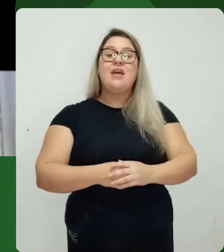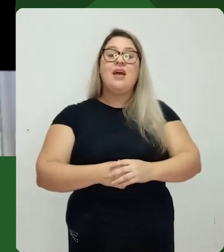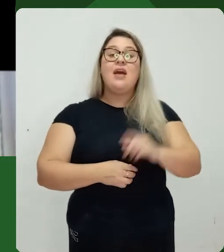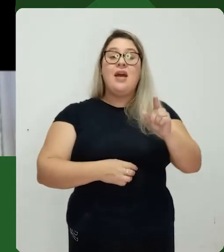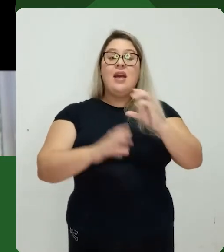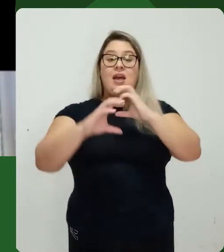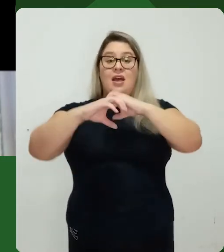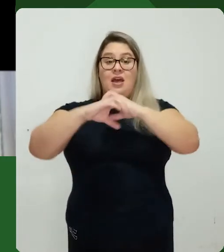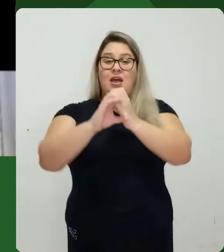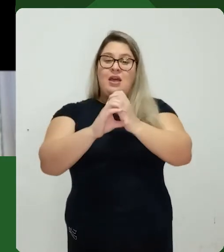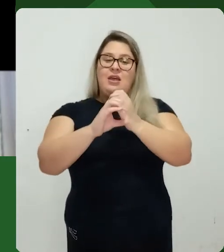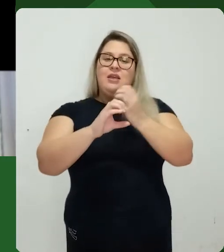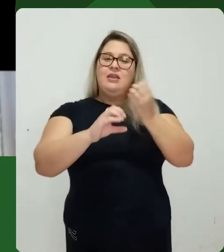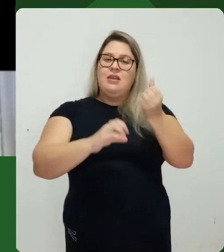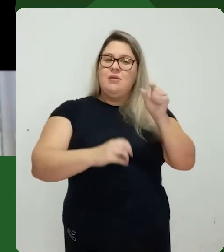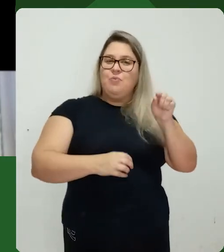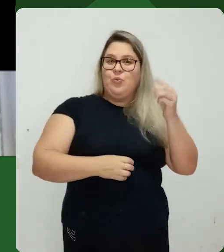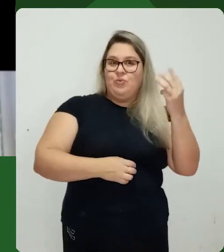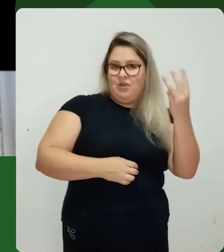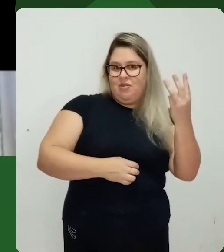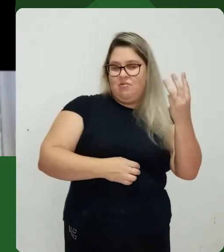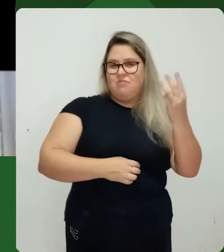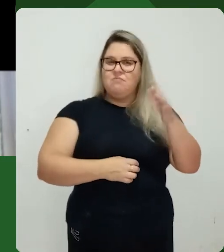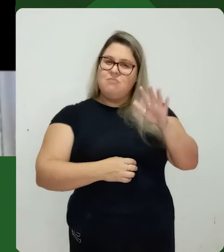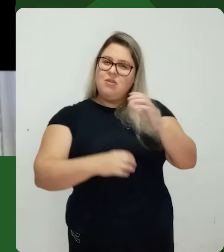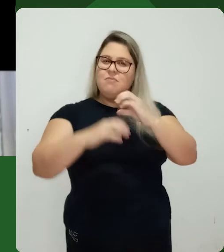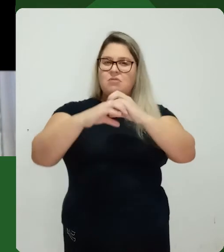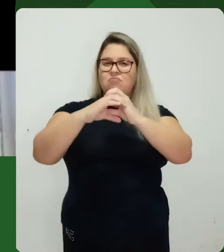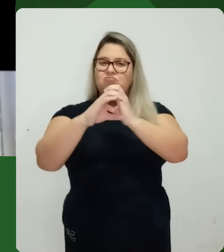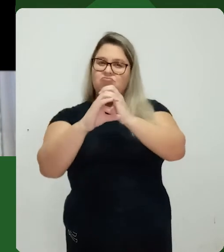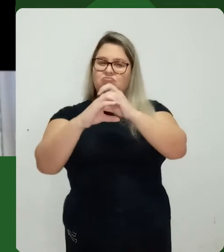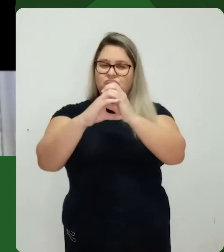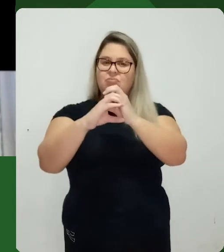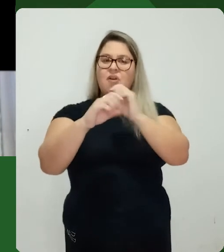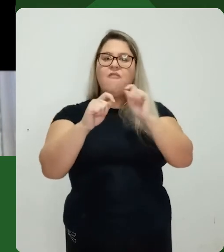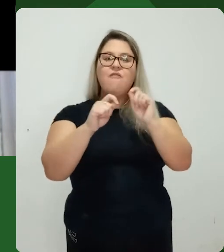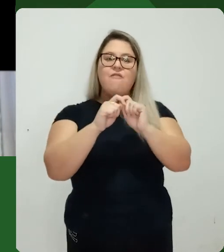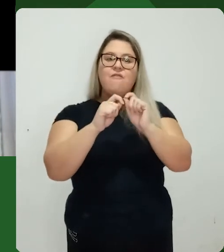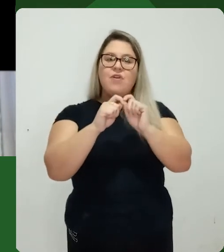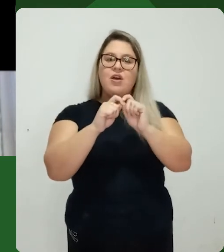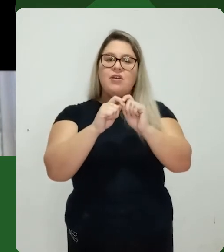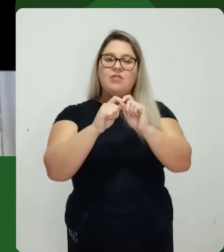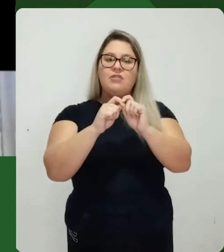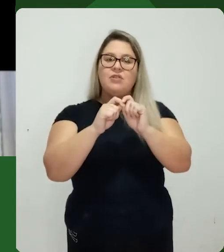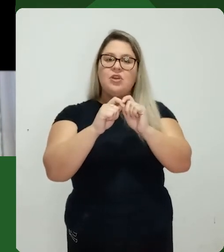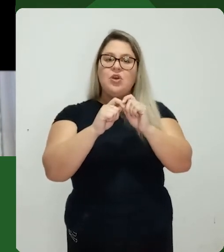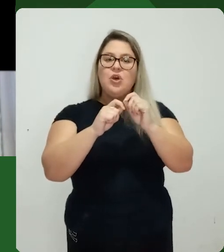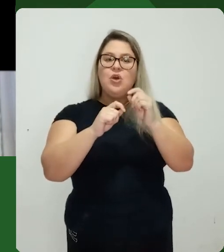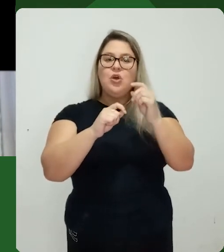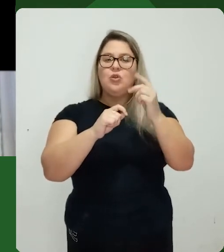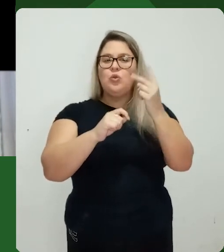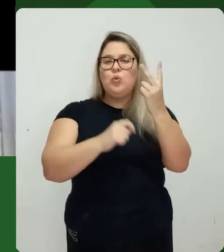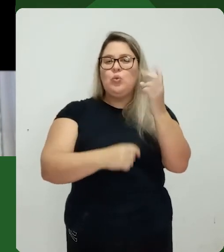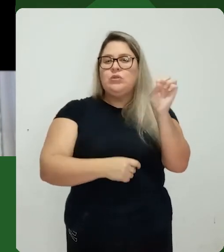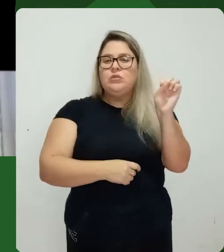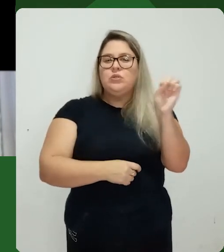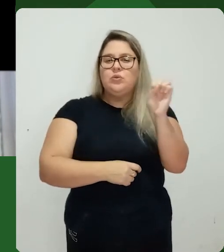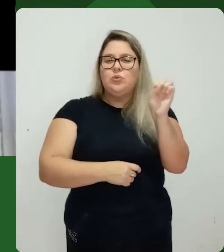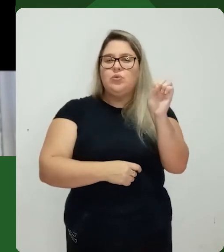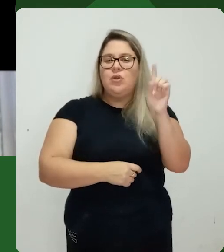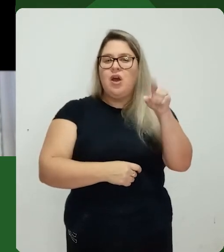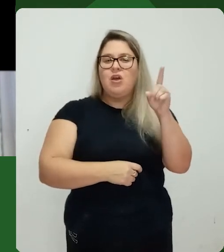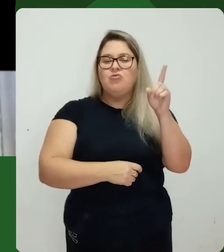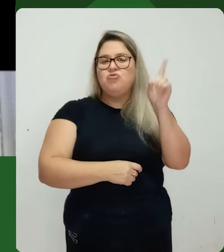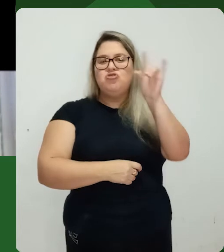vá. Diafragma de 6.3. É um diafragma um pouco mais aberto, mas nem tanto, já começou a fechar. Foi feito